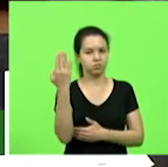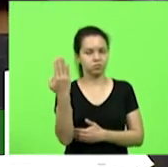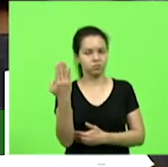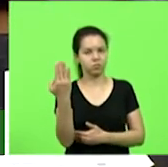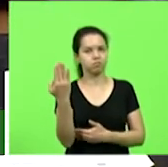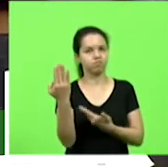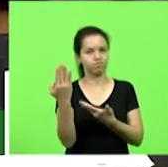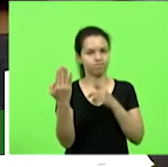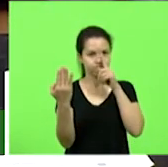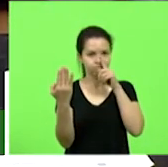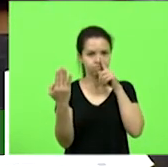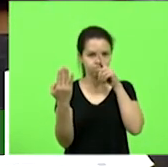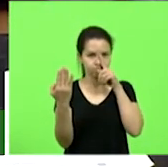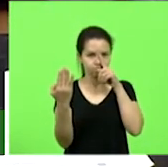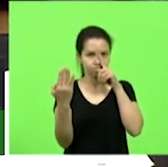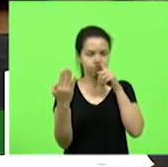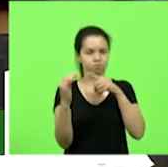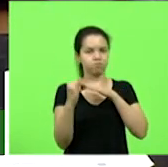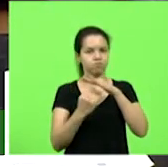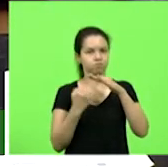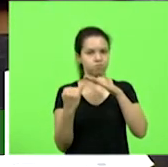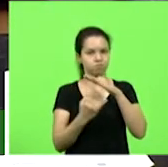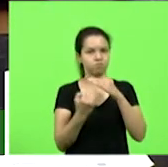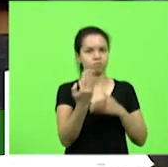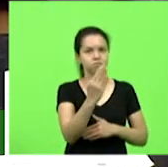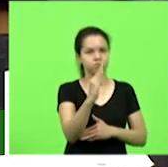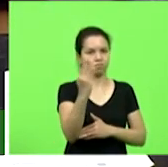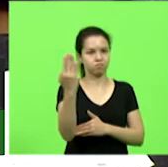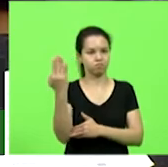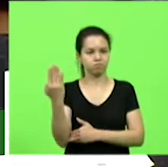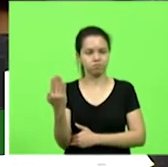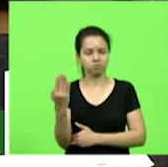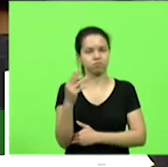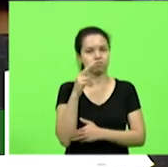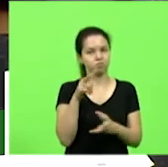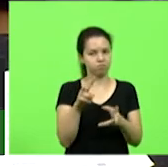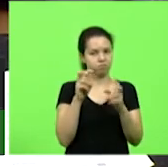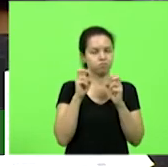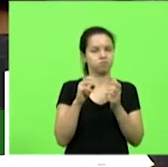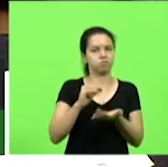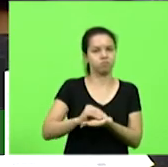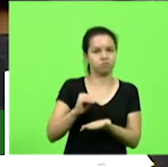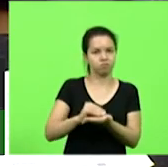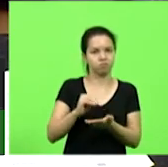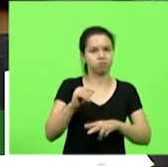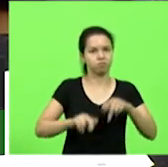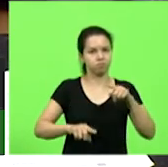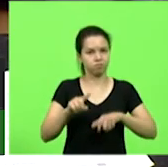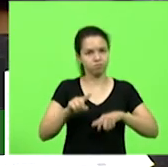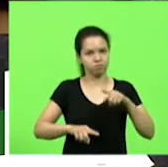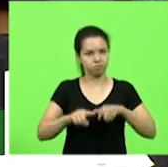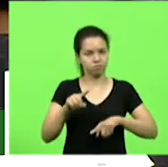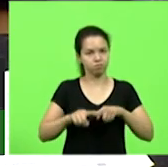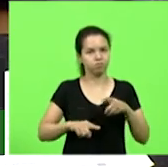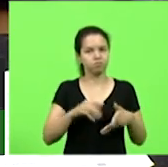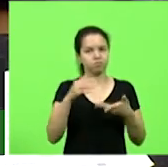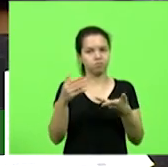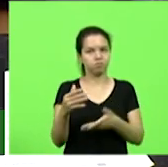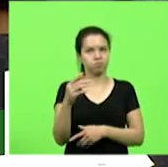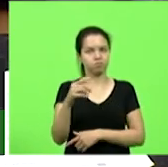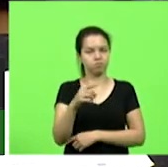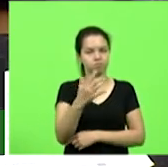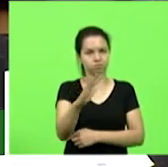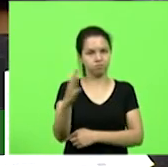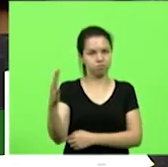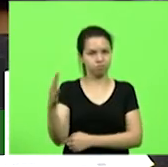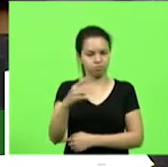a nossa indústria madeireira começa a observar a ausência de produto oferecido no mercado interno,